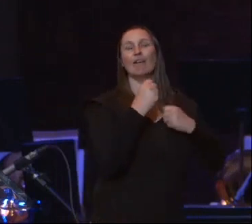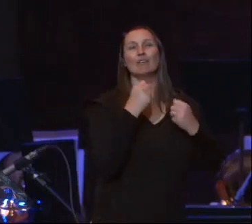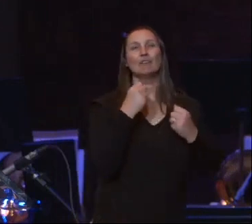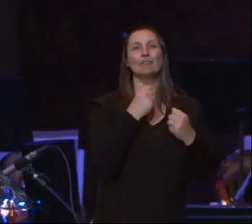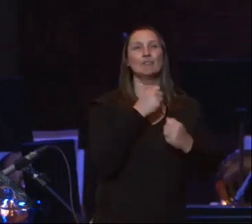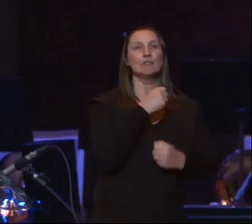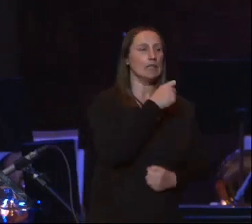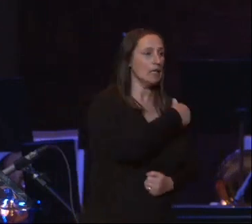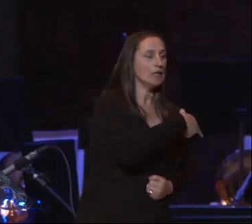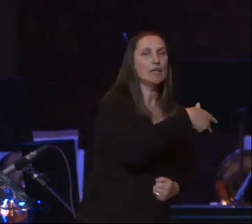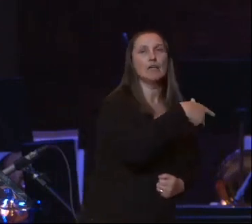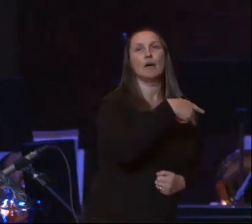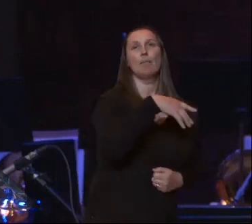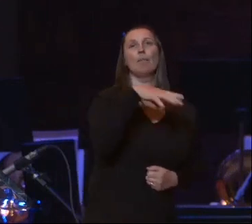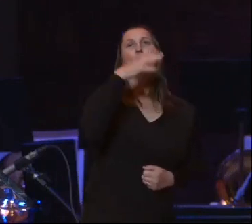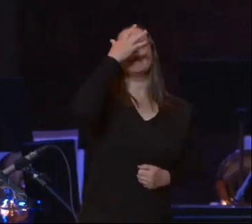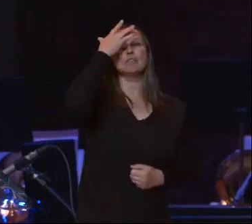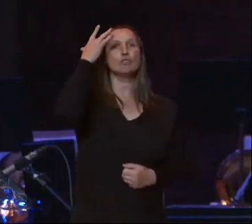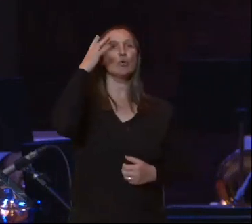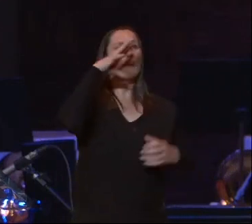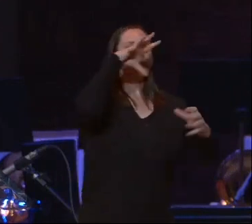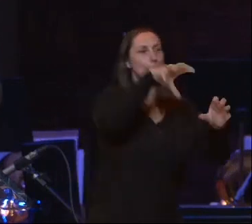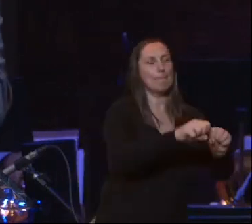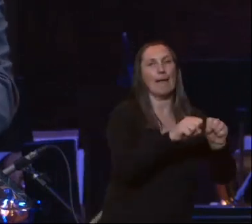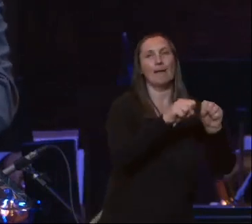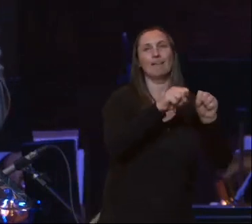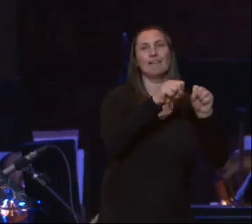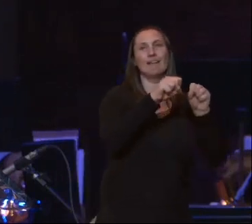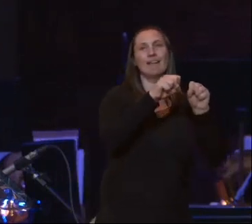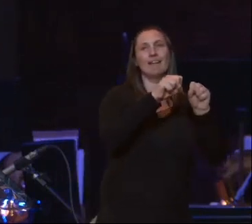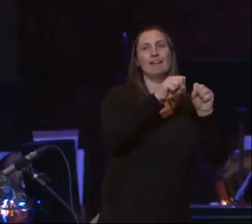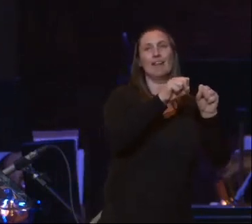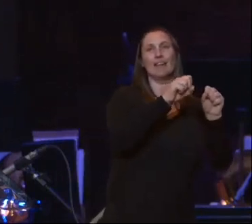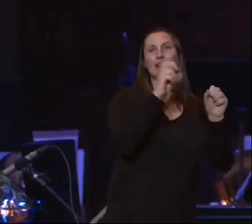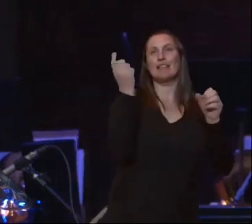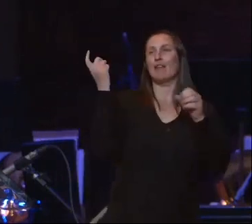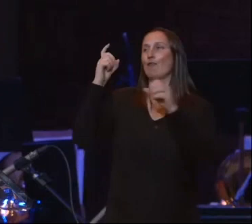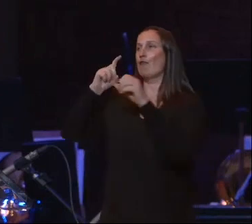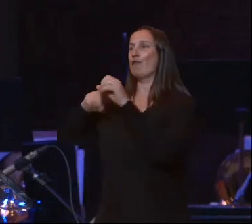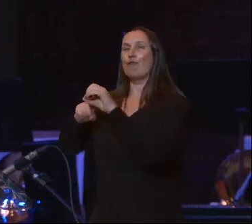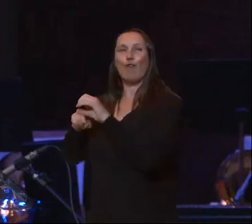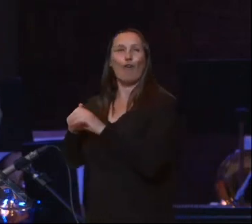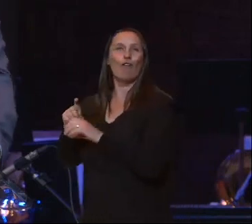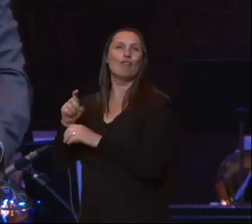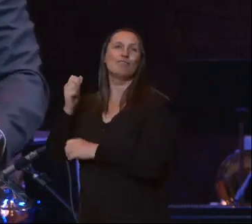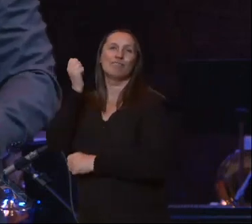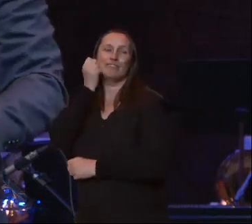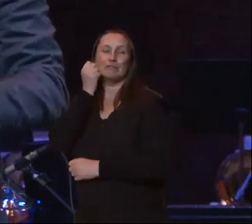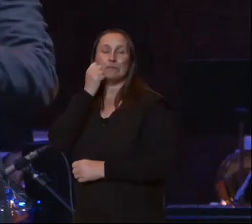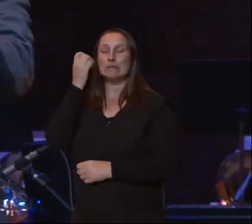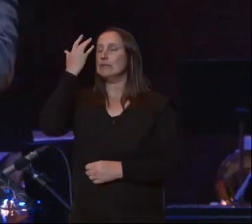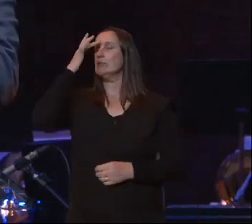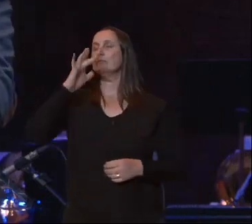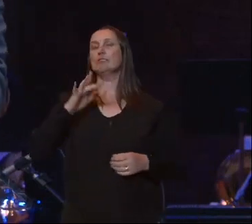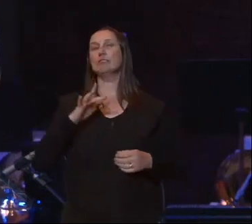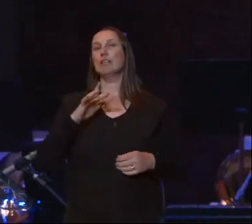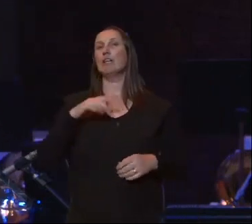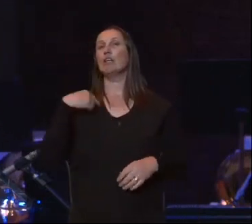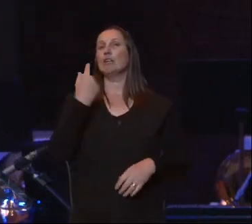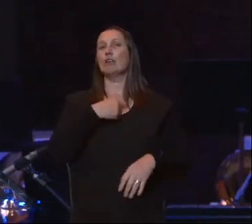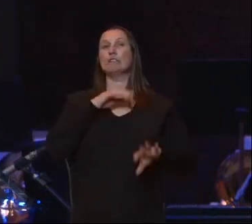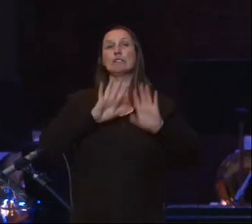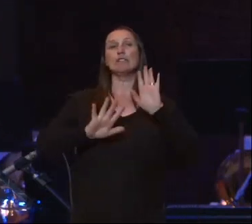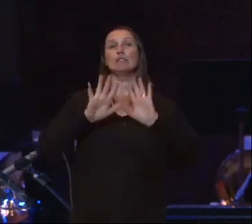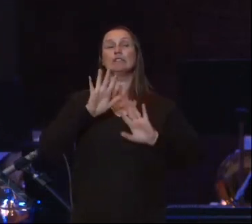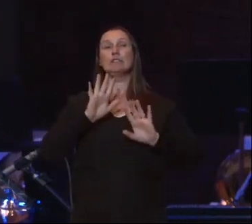alguém segura o menino e devolve para a mãe. Eu não sei, às vezes a gente cresce e continua